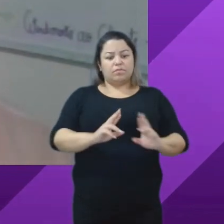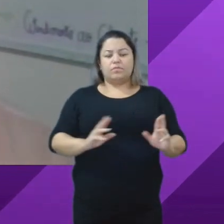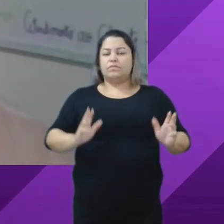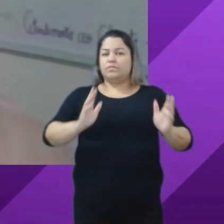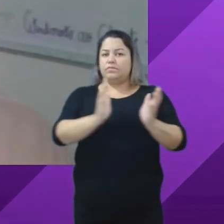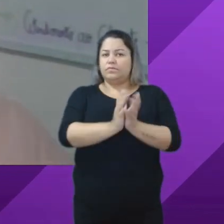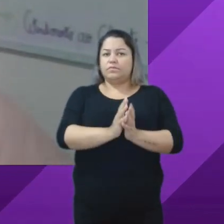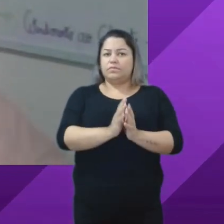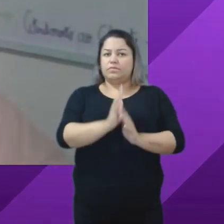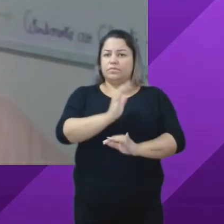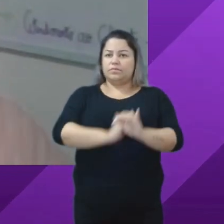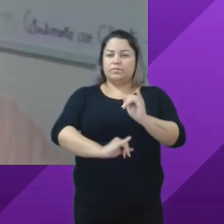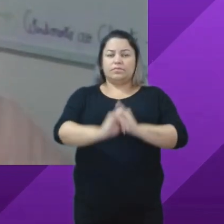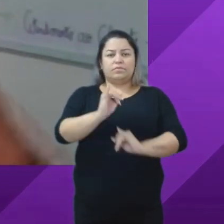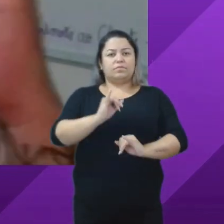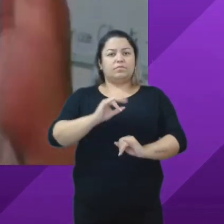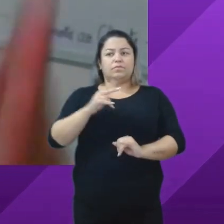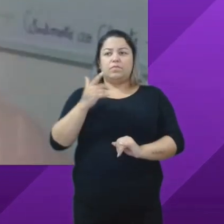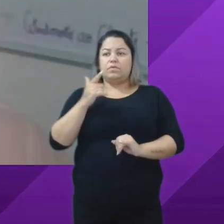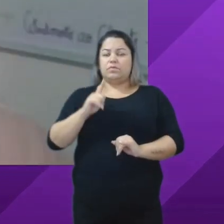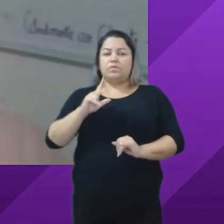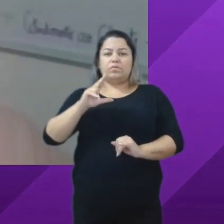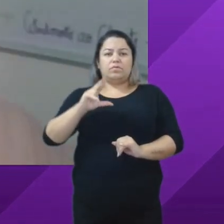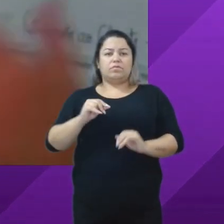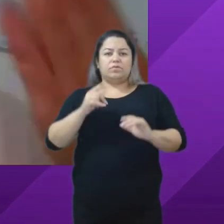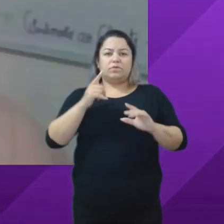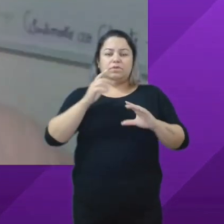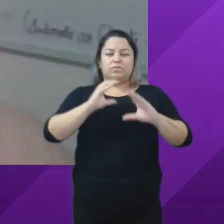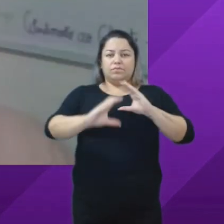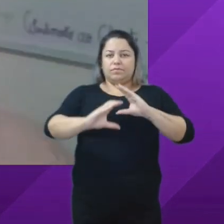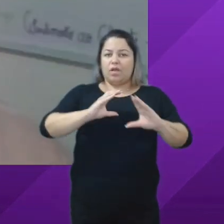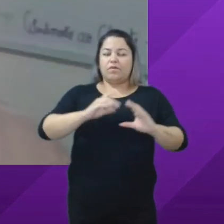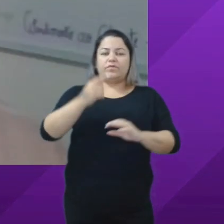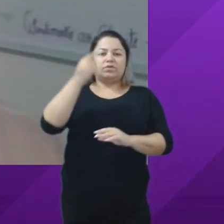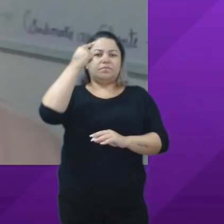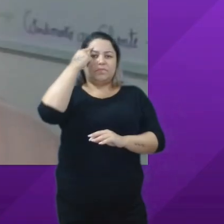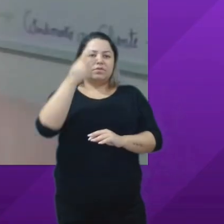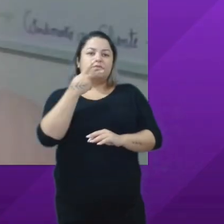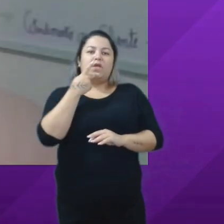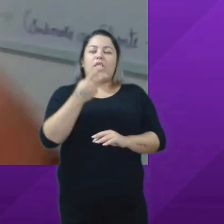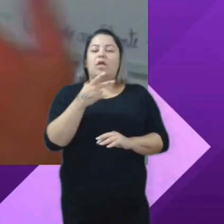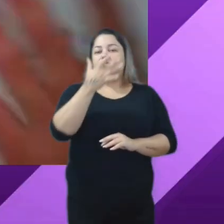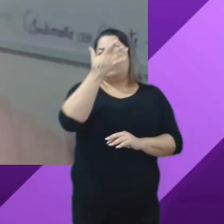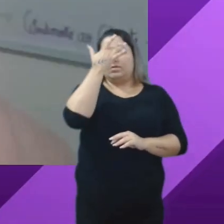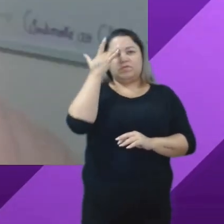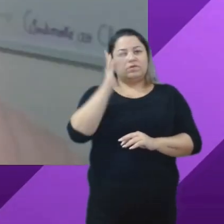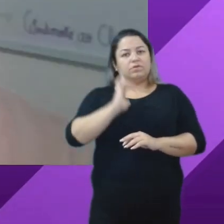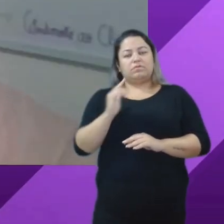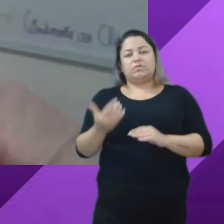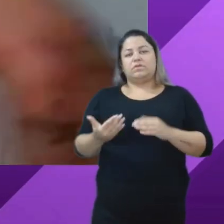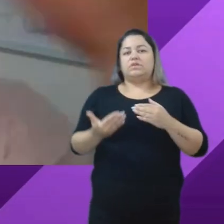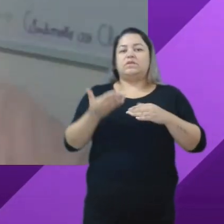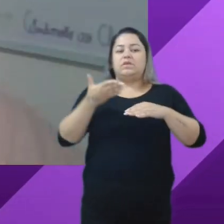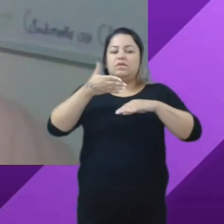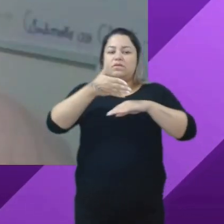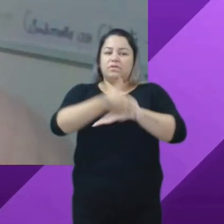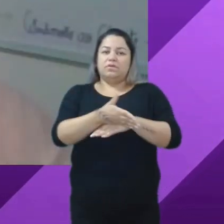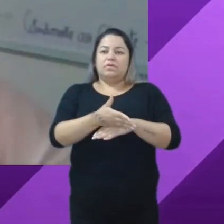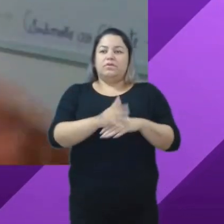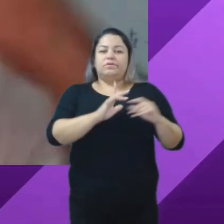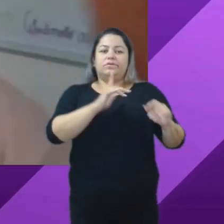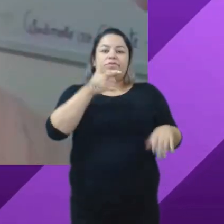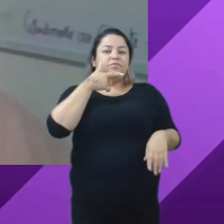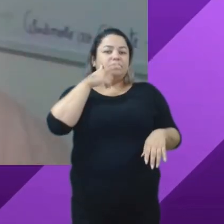consegue comunicar aquilo que você faz, aquilo que você pensa. As pessoas não têm acesso a isso da maneira tradicional, como antes